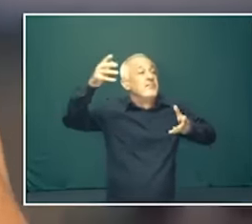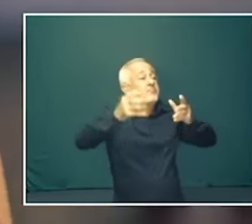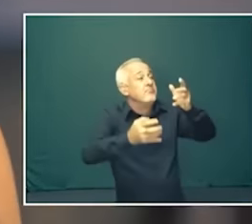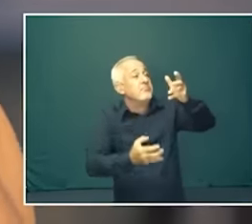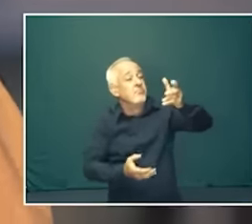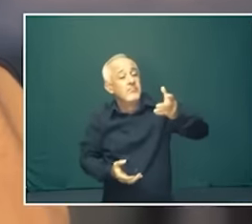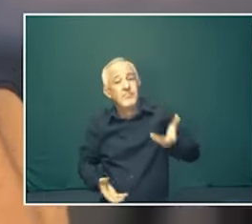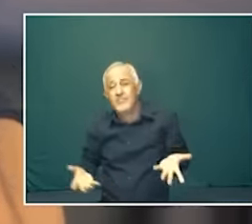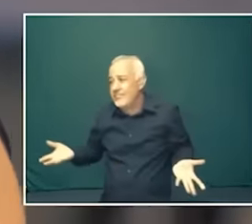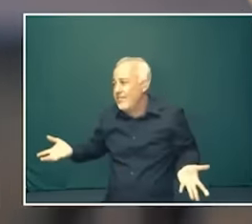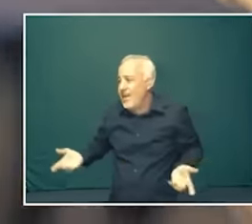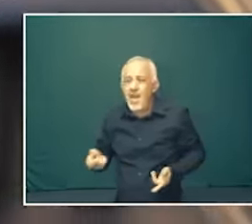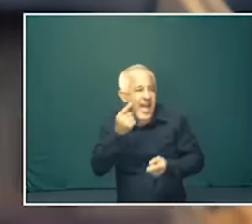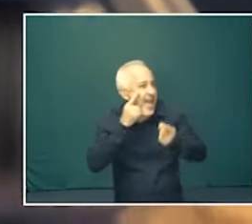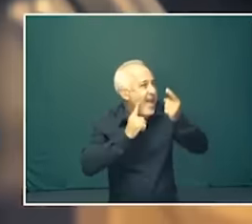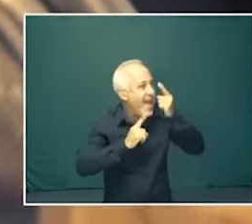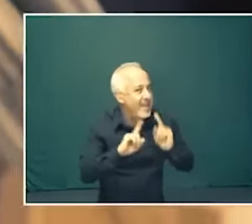acabou. Não vale